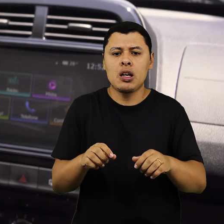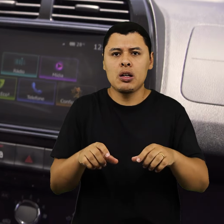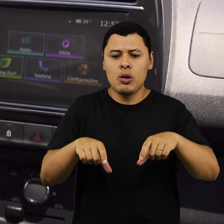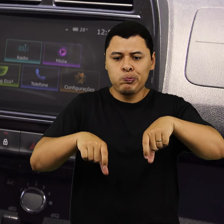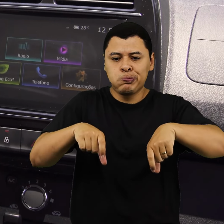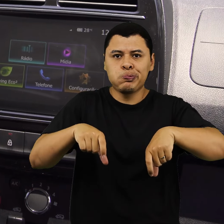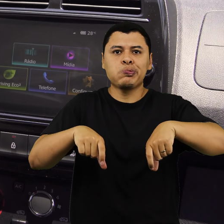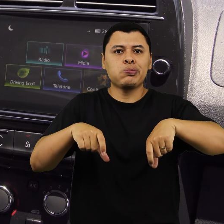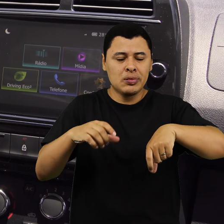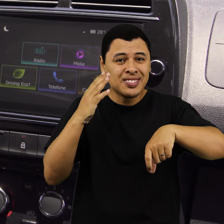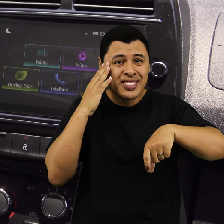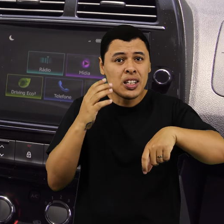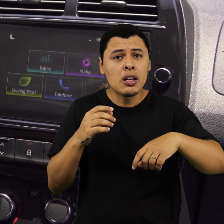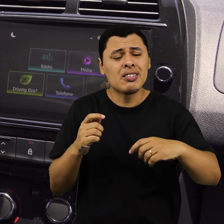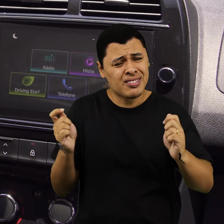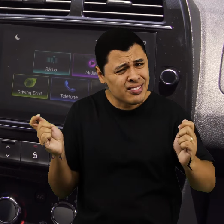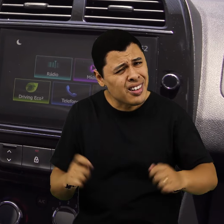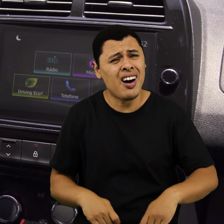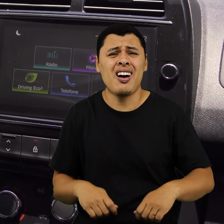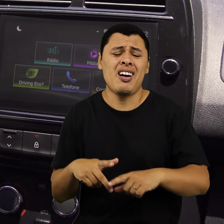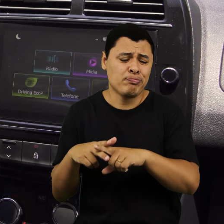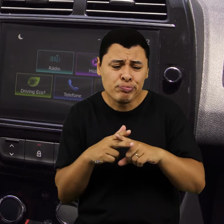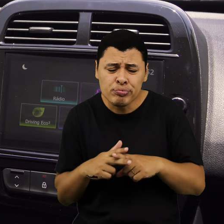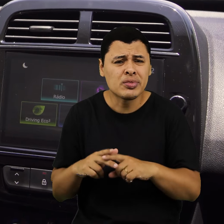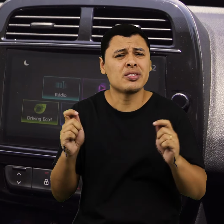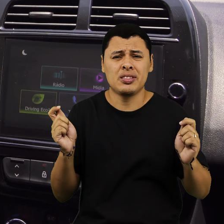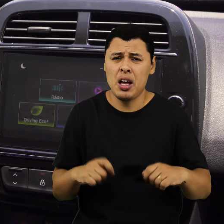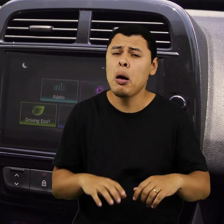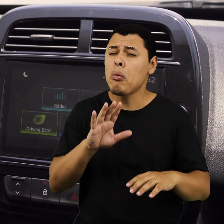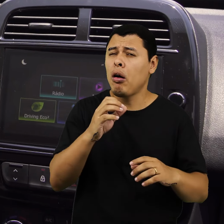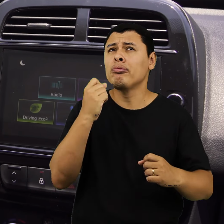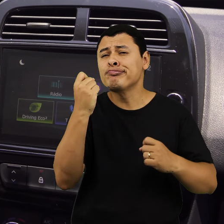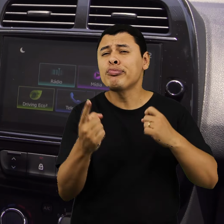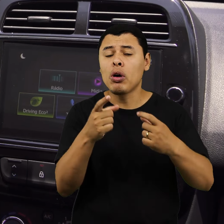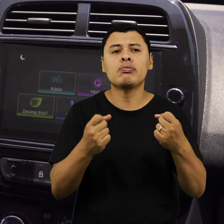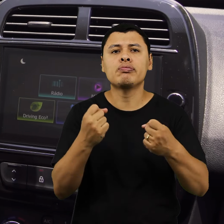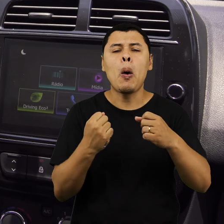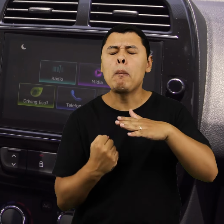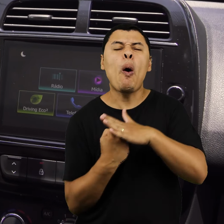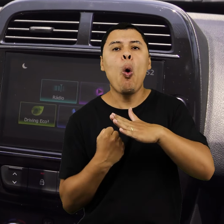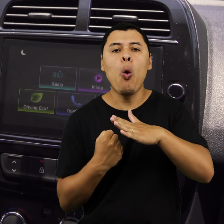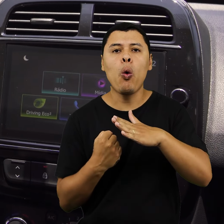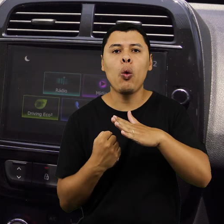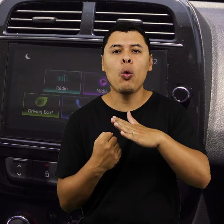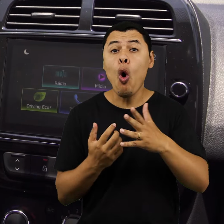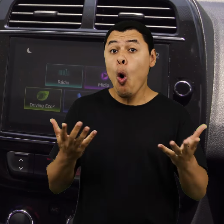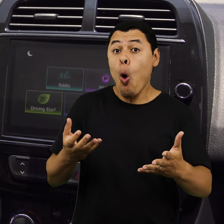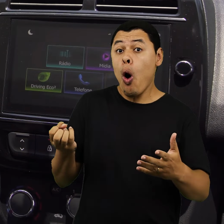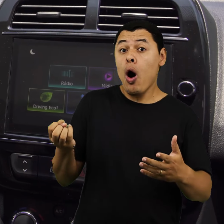suspensão longo, significa que com certa frequência você vai dar uma pancada seca que carros de hoje não costumam mais